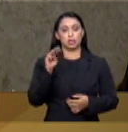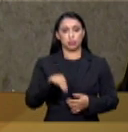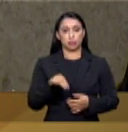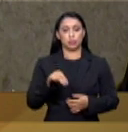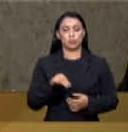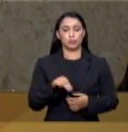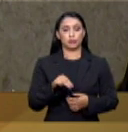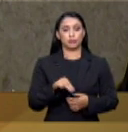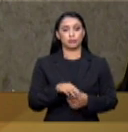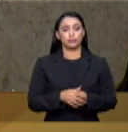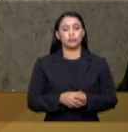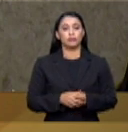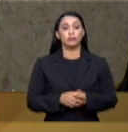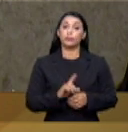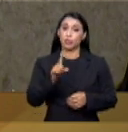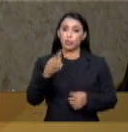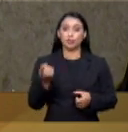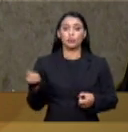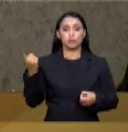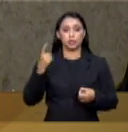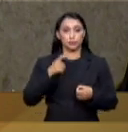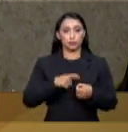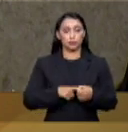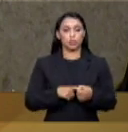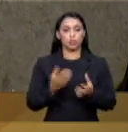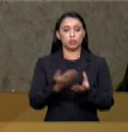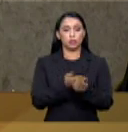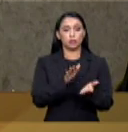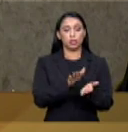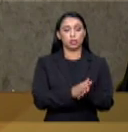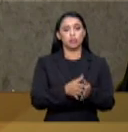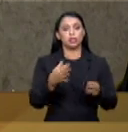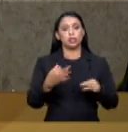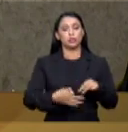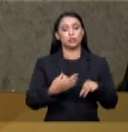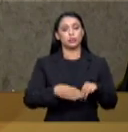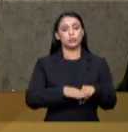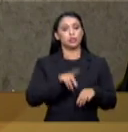30 minutos, quando então retornaremos ainda com os processos do ministro Marco Aurélio.